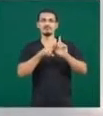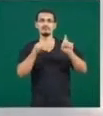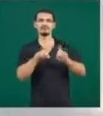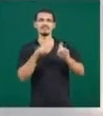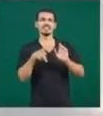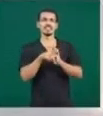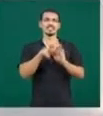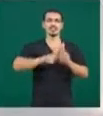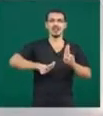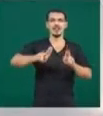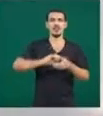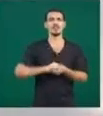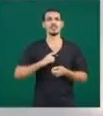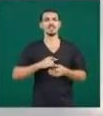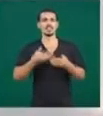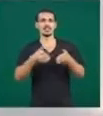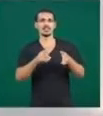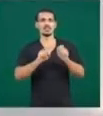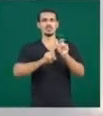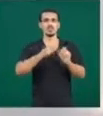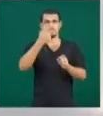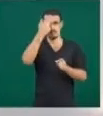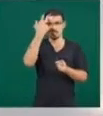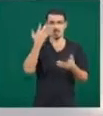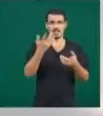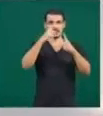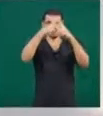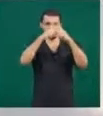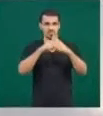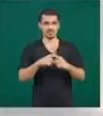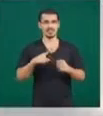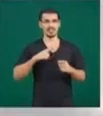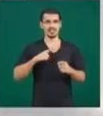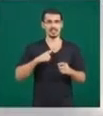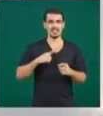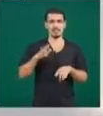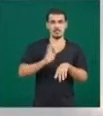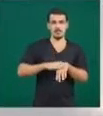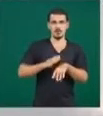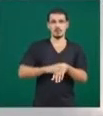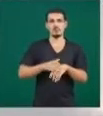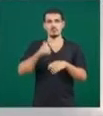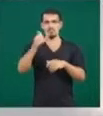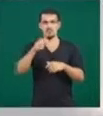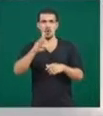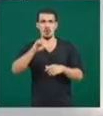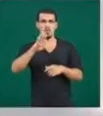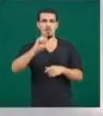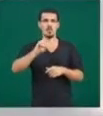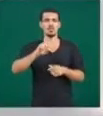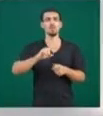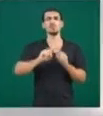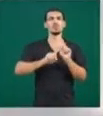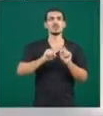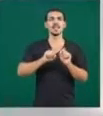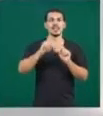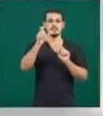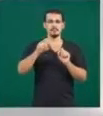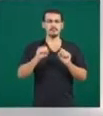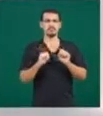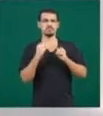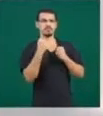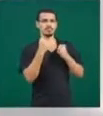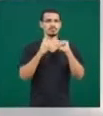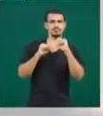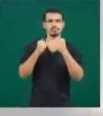só até esta sexta-feira para quem quer competir com o próprio robô. São robôs sumôs e o evento leva o nome de Sumo Cup.